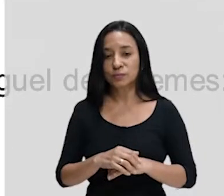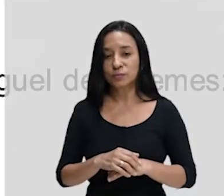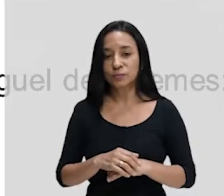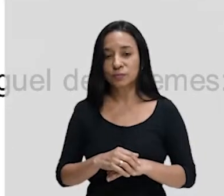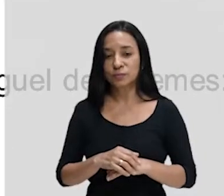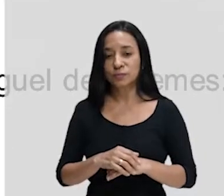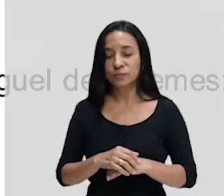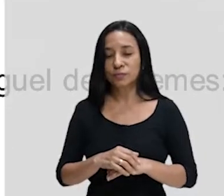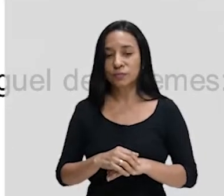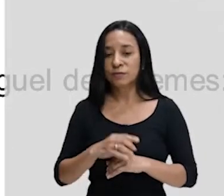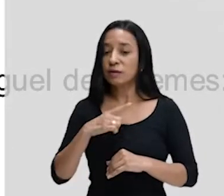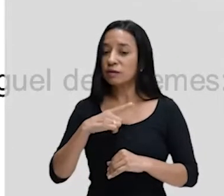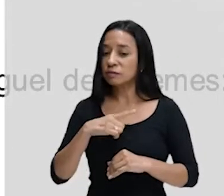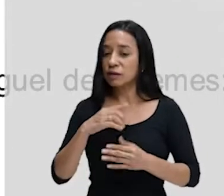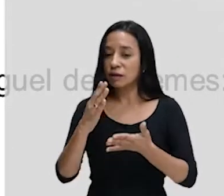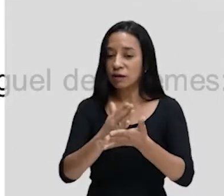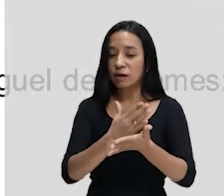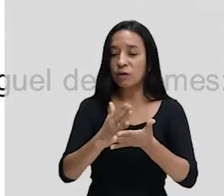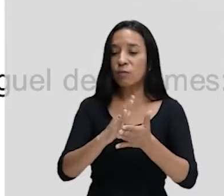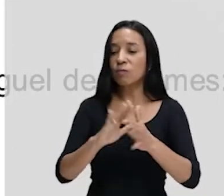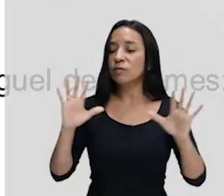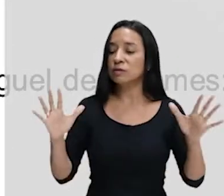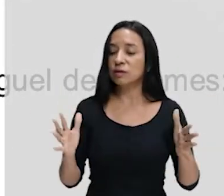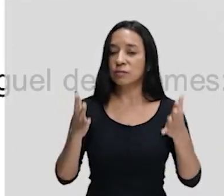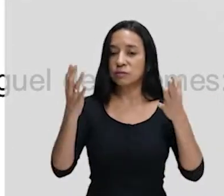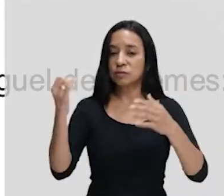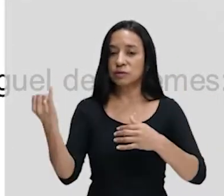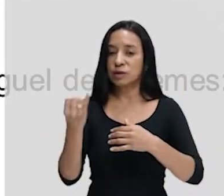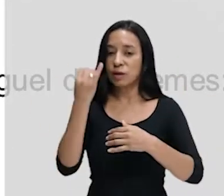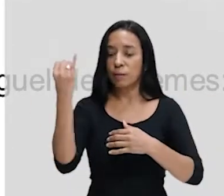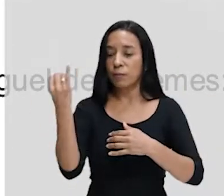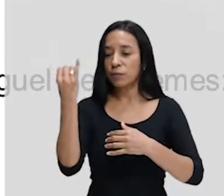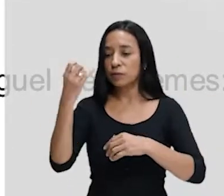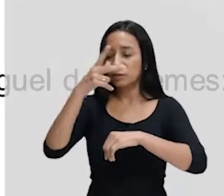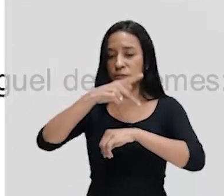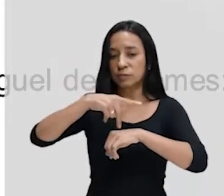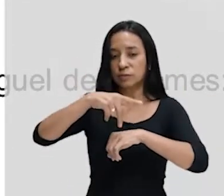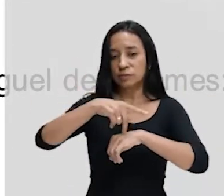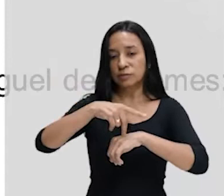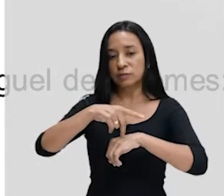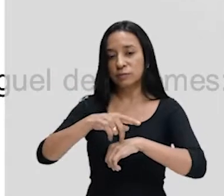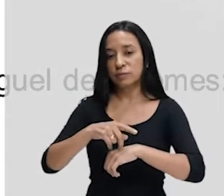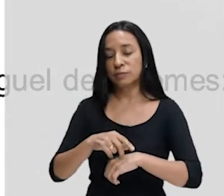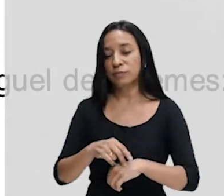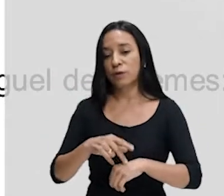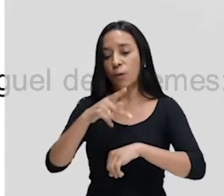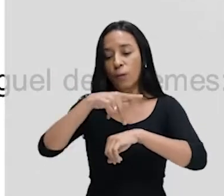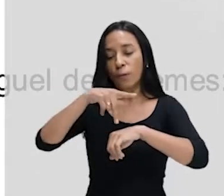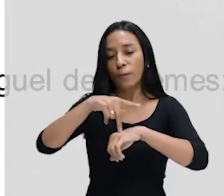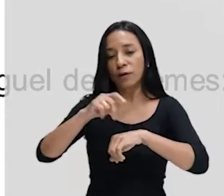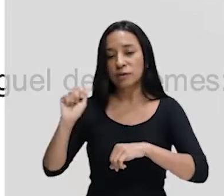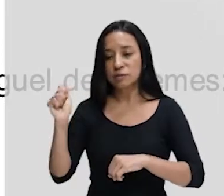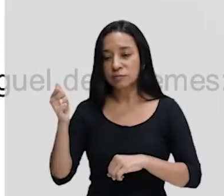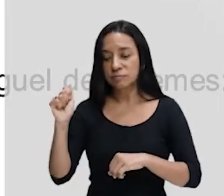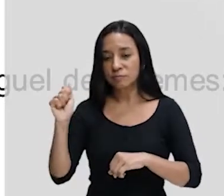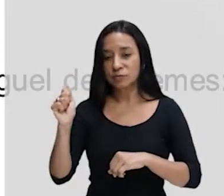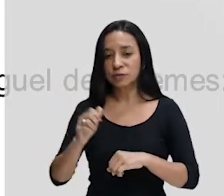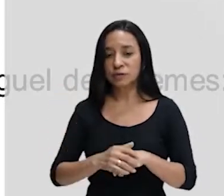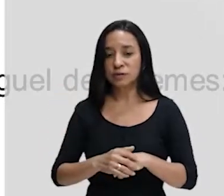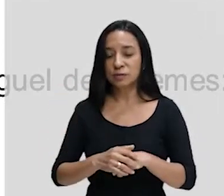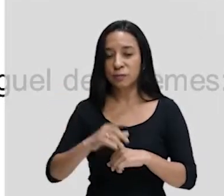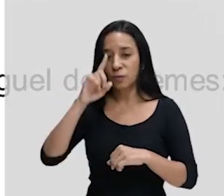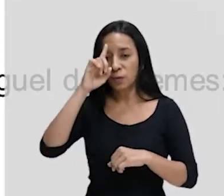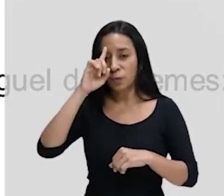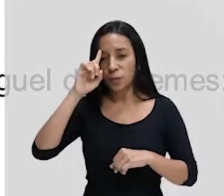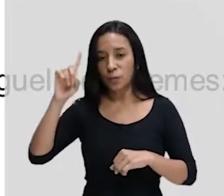eu tenho algumas celebrações importantes por país. Na Argentina, eu tenho o Dia de la Mujer, que é